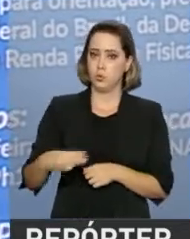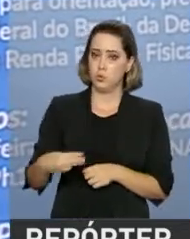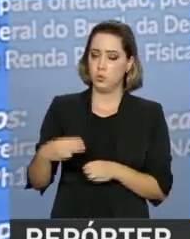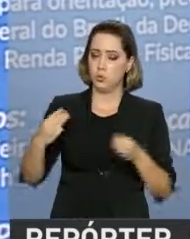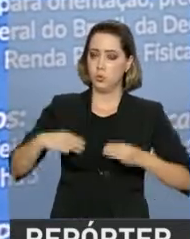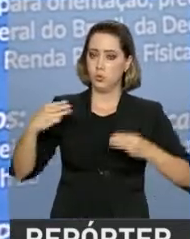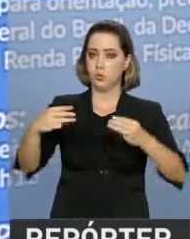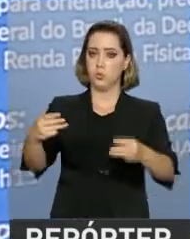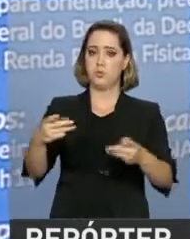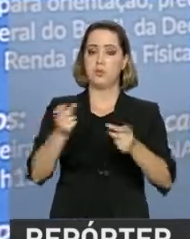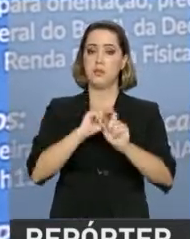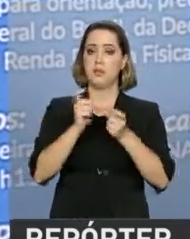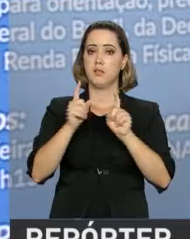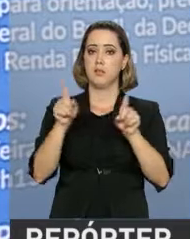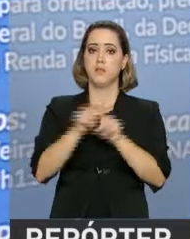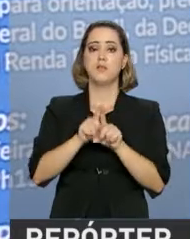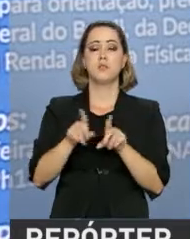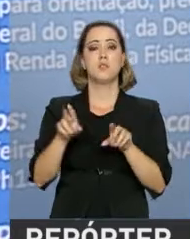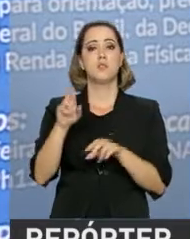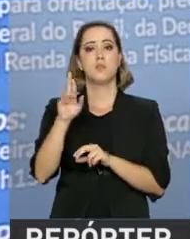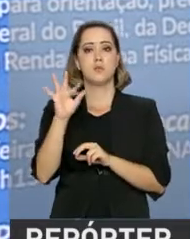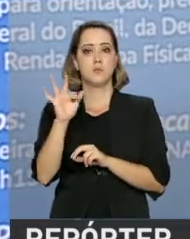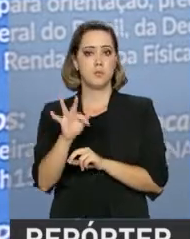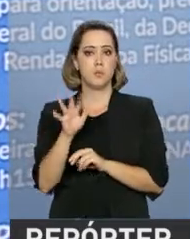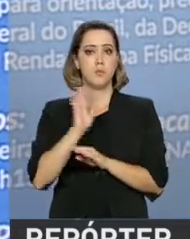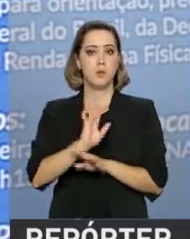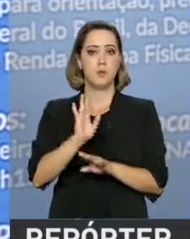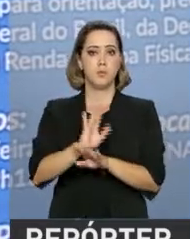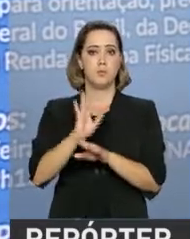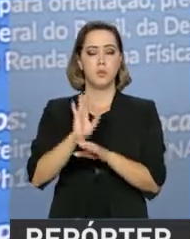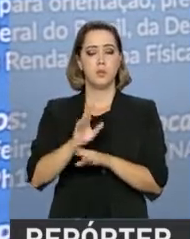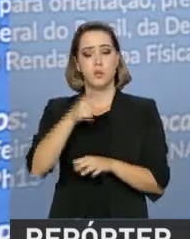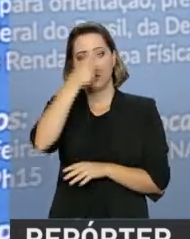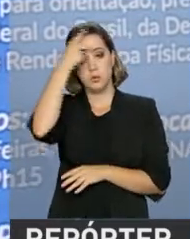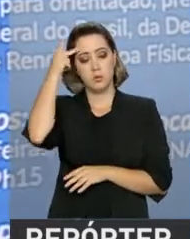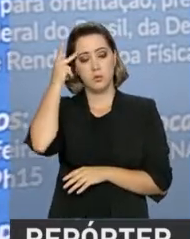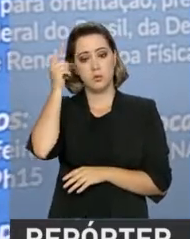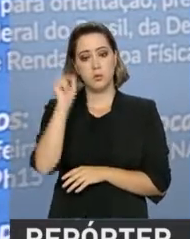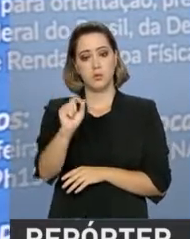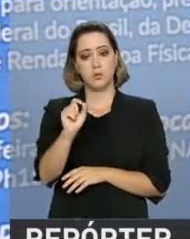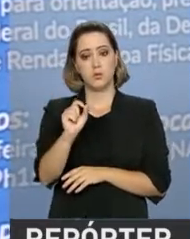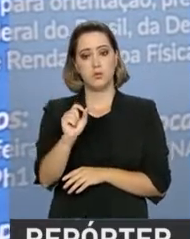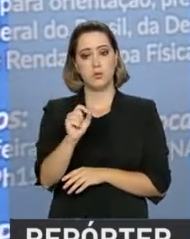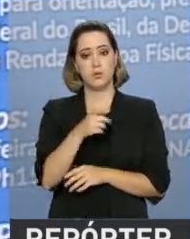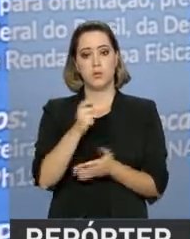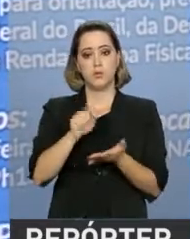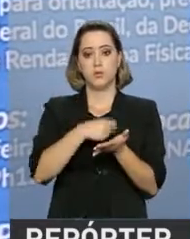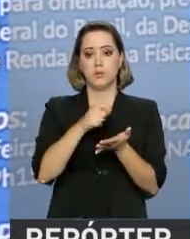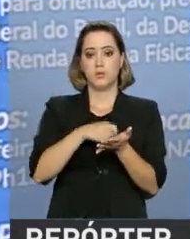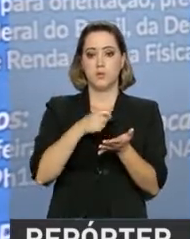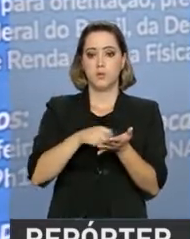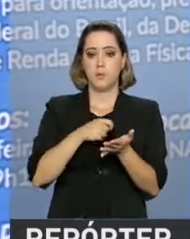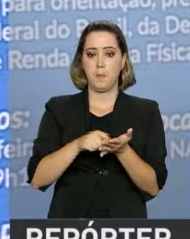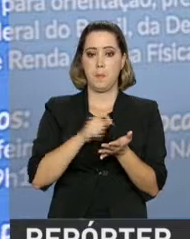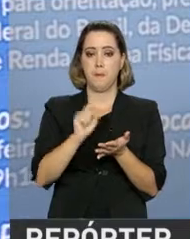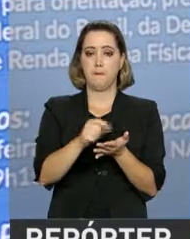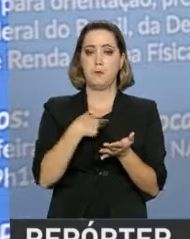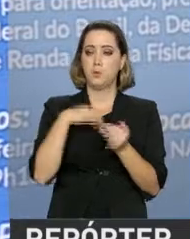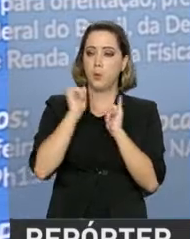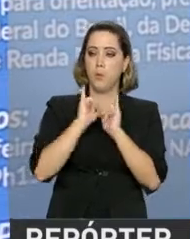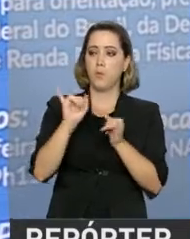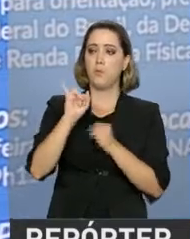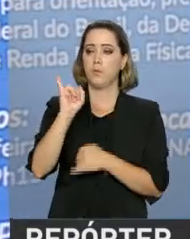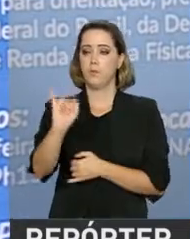Federal para esclarecer as dúvidas e ajudar os contribuintes a preencher as suas declarações